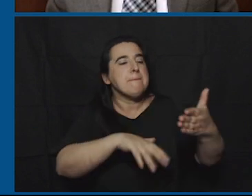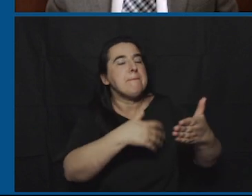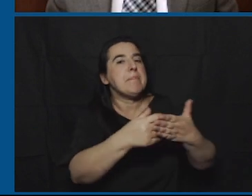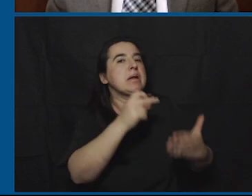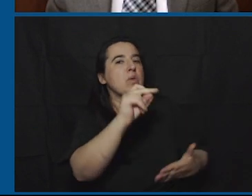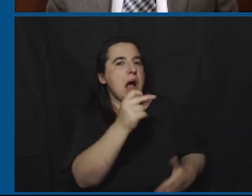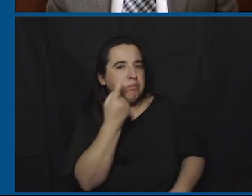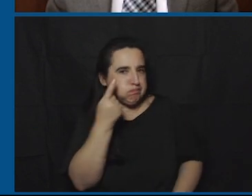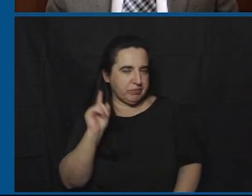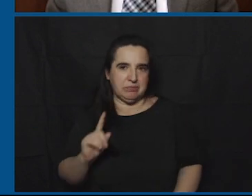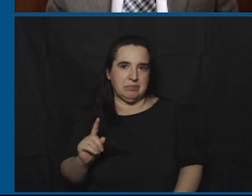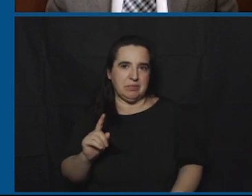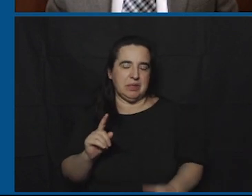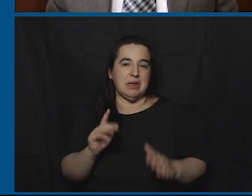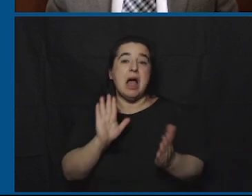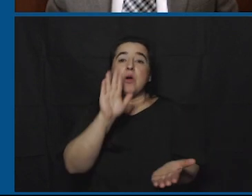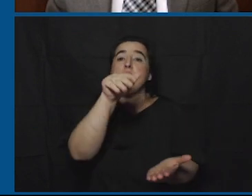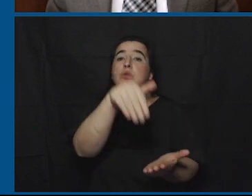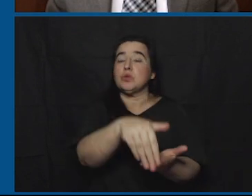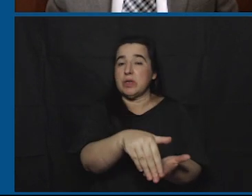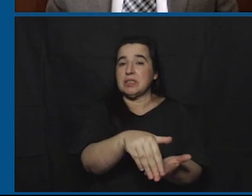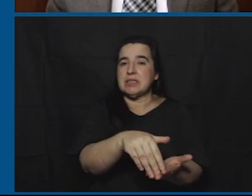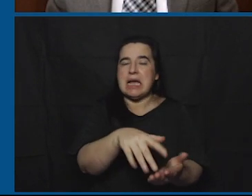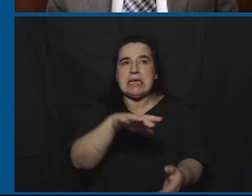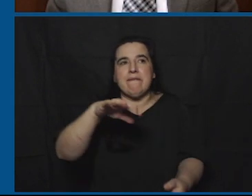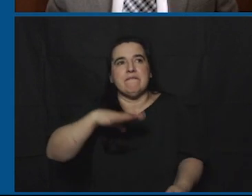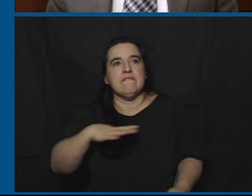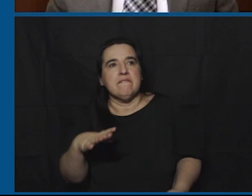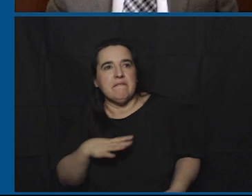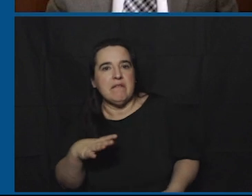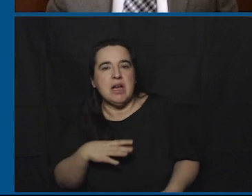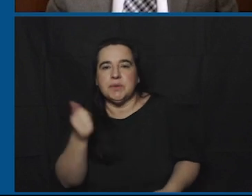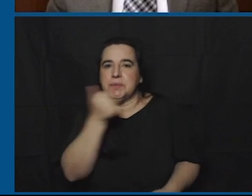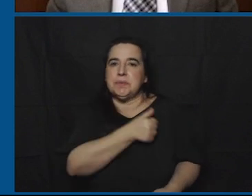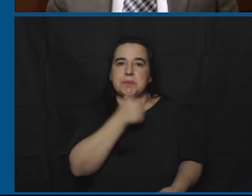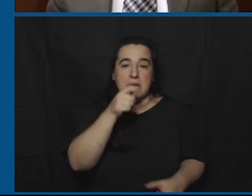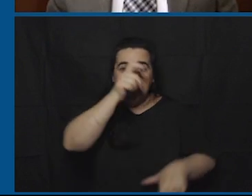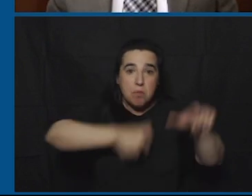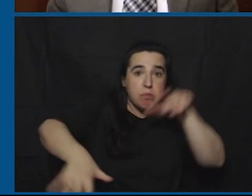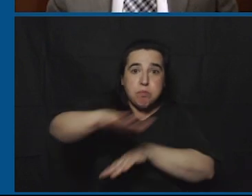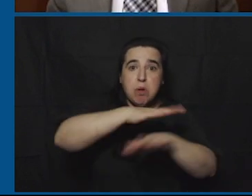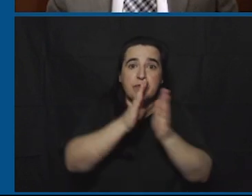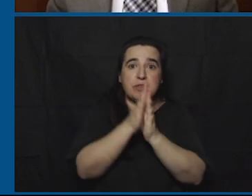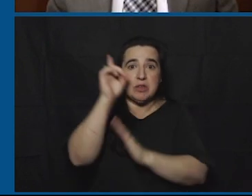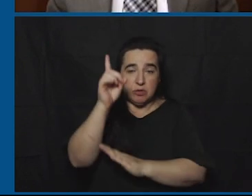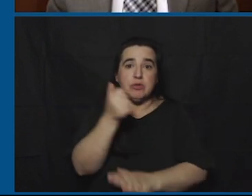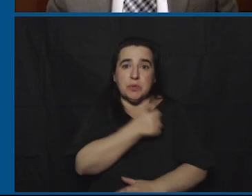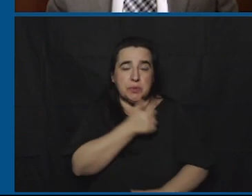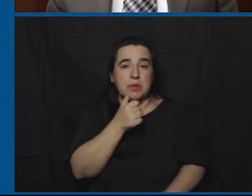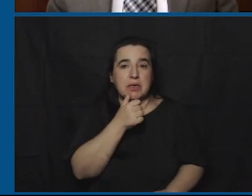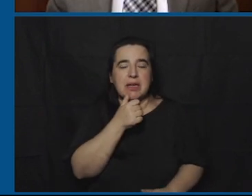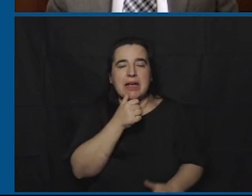A de Deus, não é. A consequência e esta aflição porque passamos e porque passou o povo de Deus é um plano